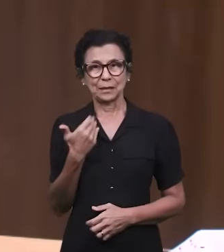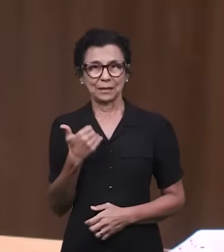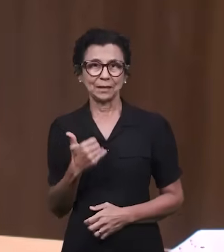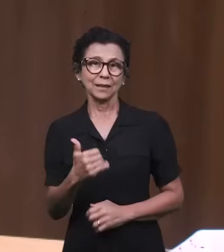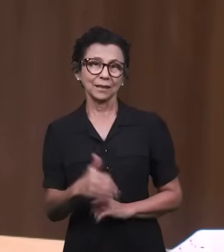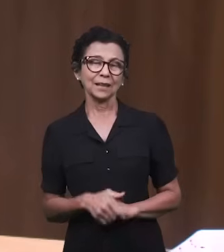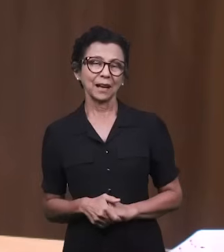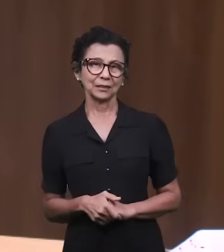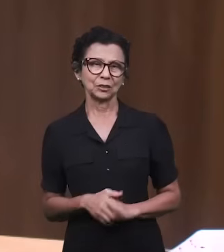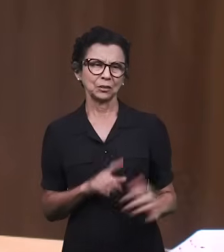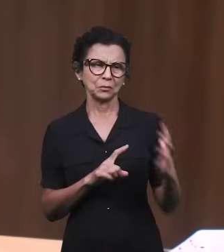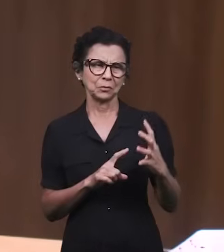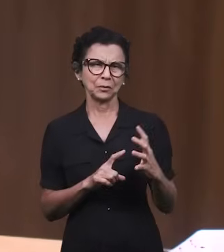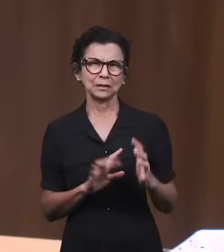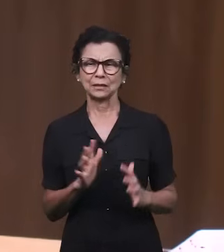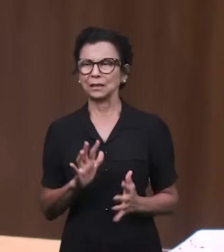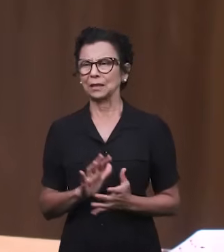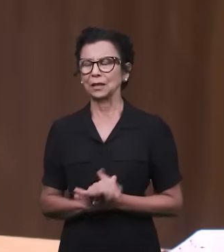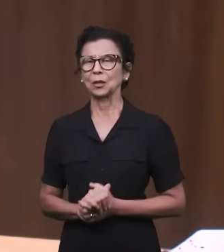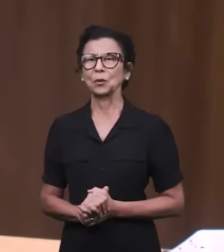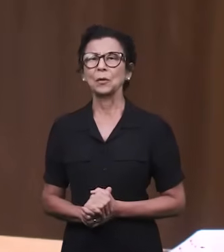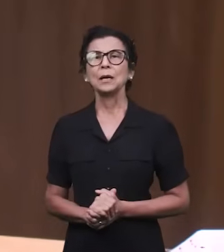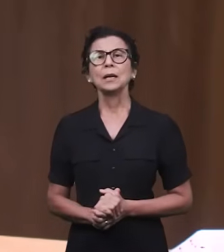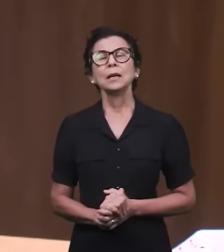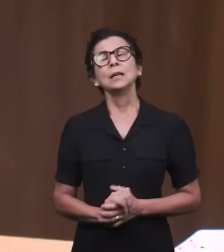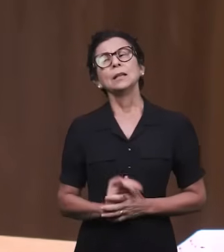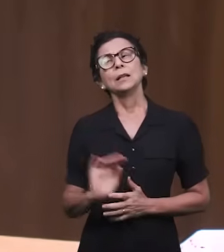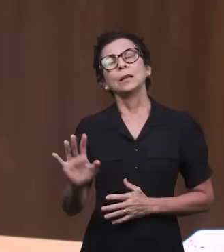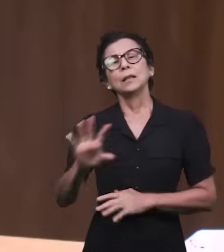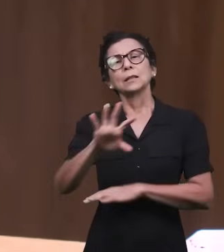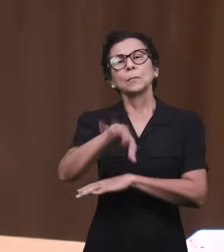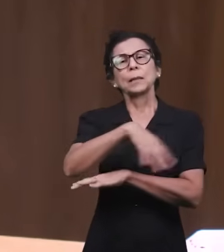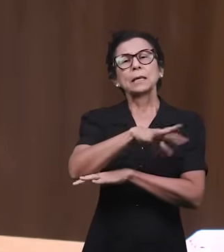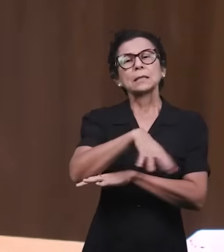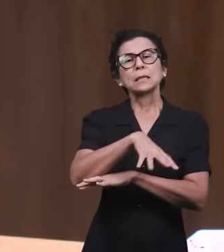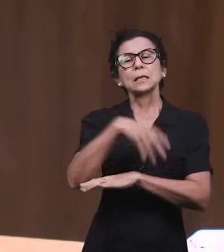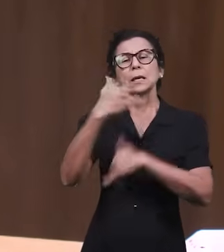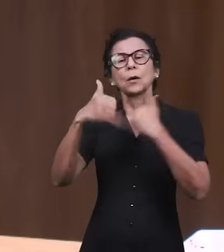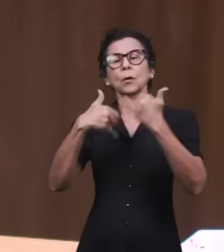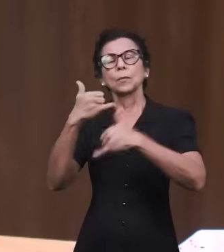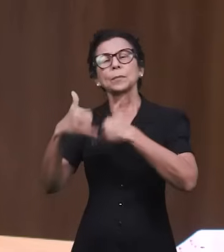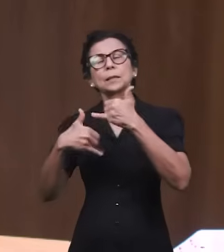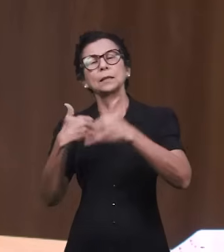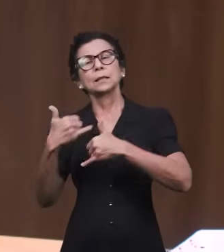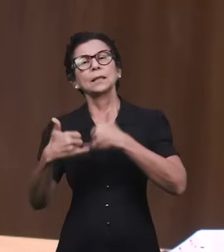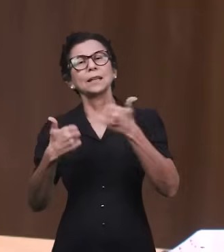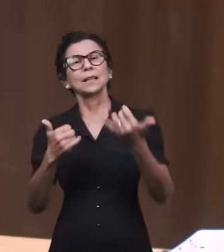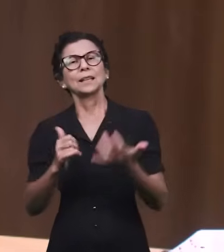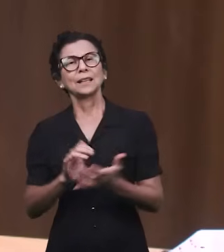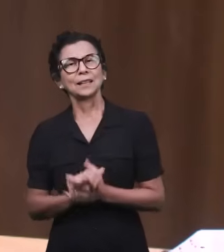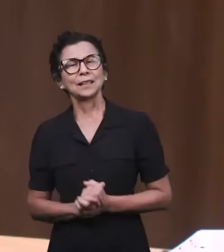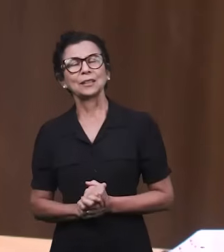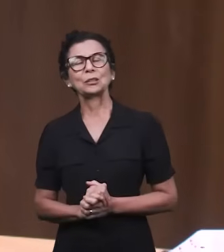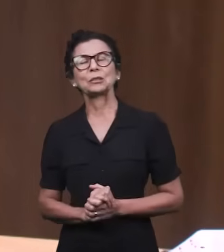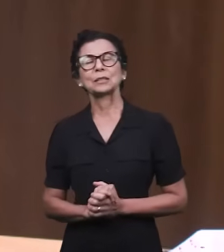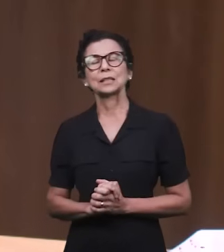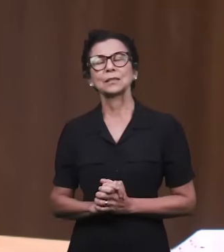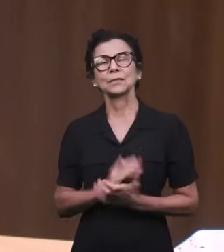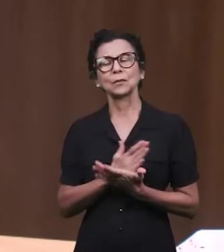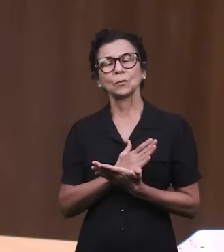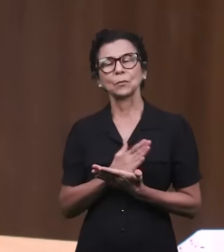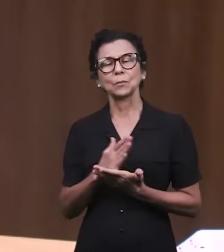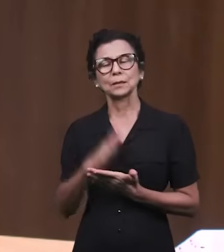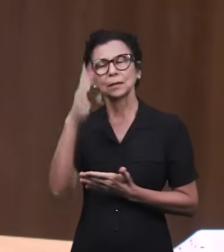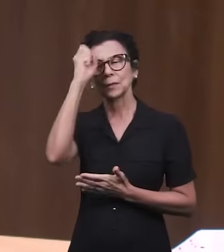Parques. Estimulação motora para a criança. A melhor forma de criança compreender o andar, o falar.